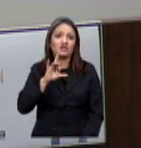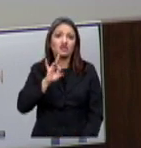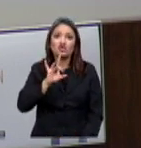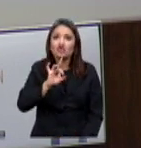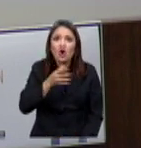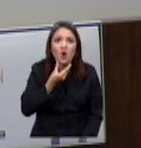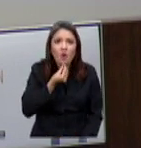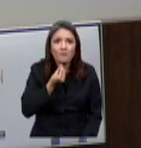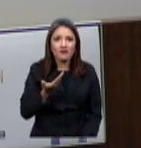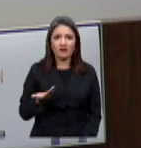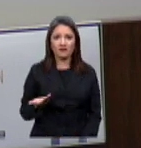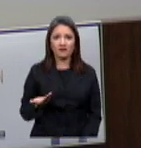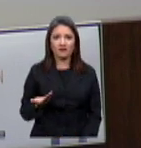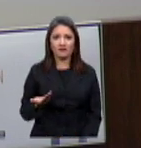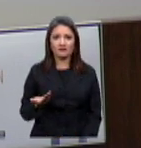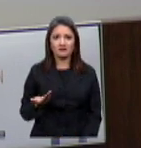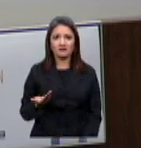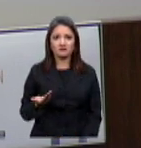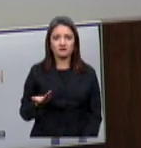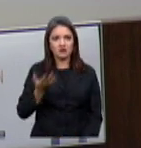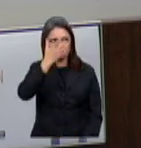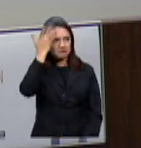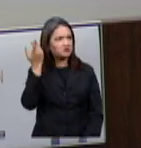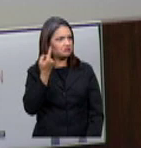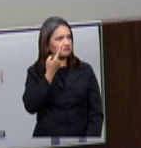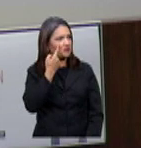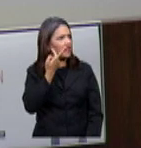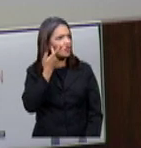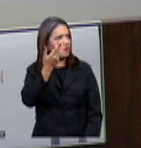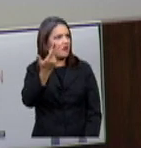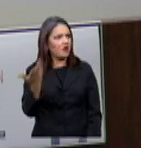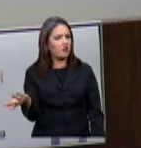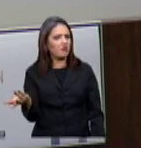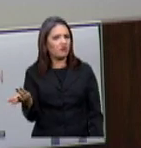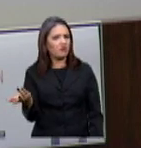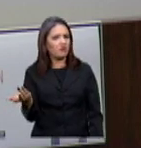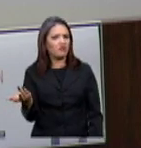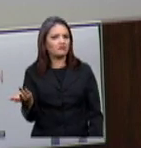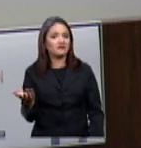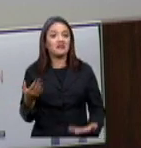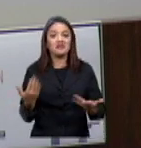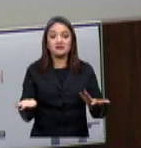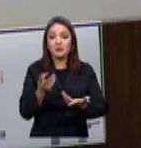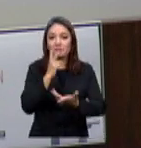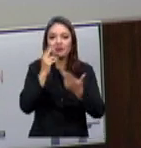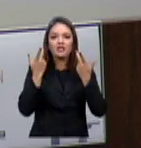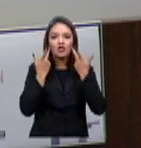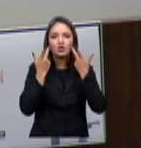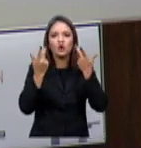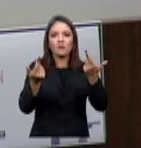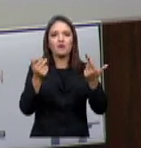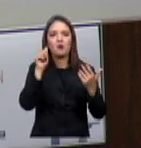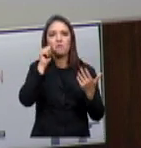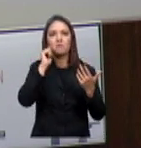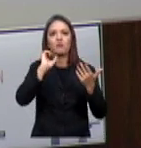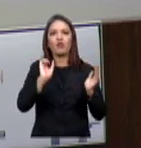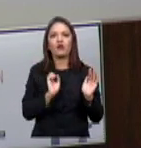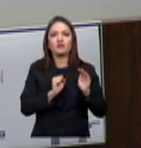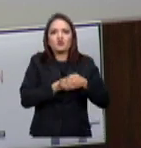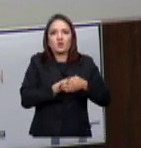somente homens e ninguém estranhava naturalizou se a invisibilidade